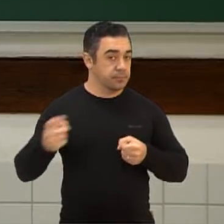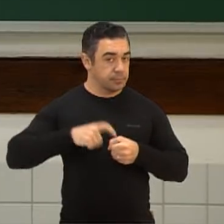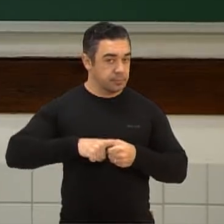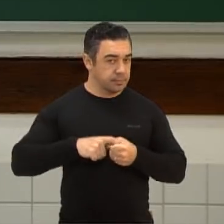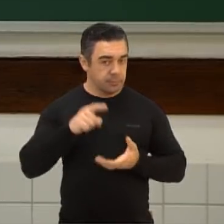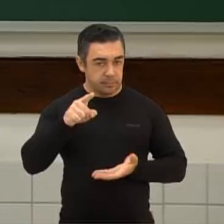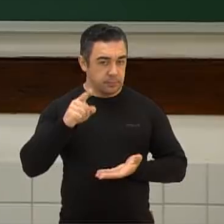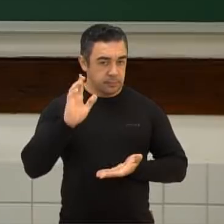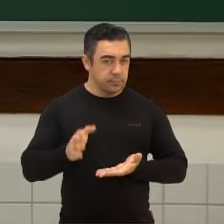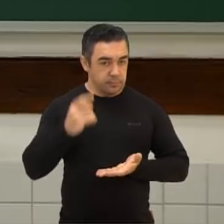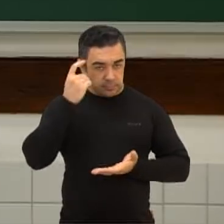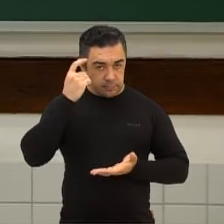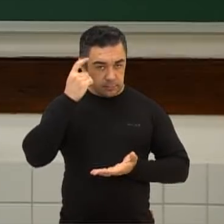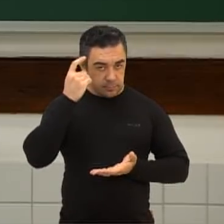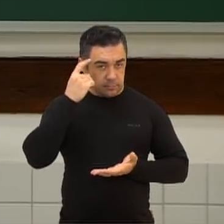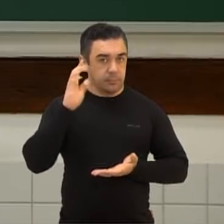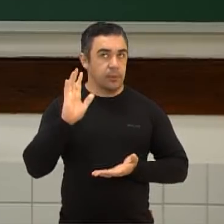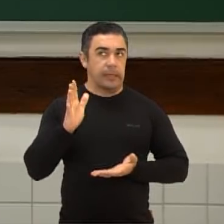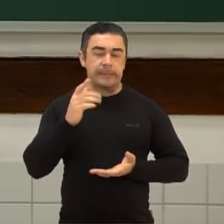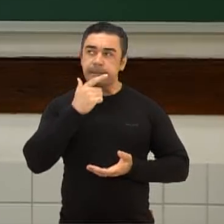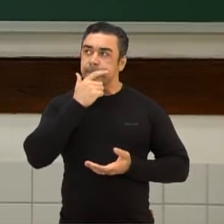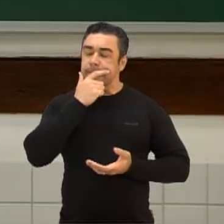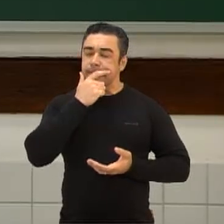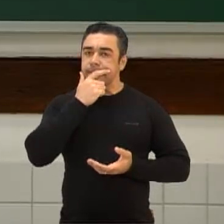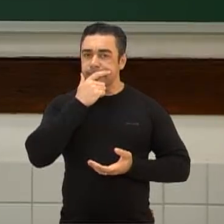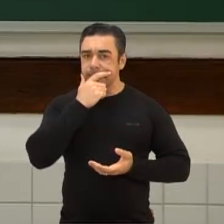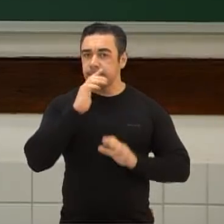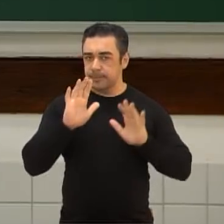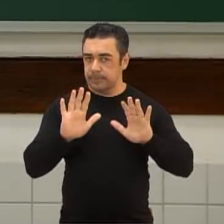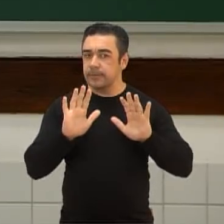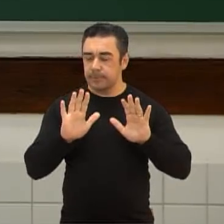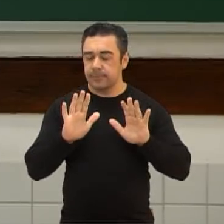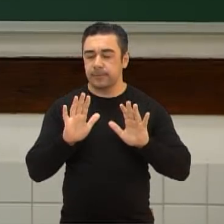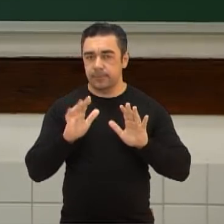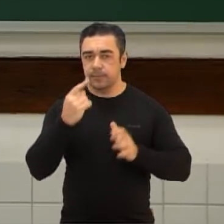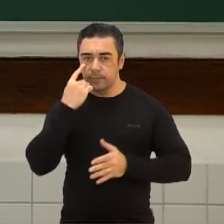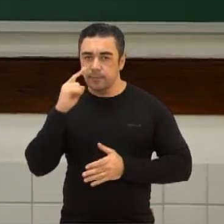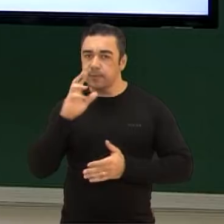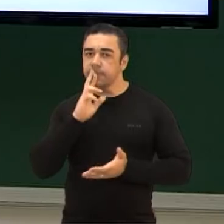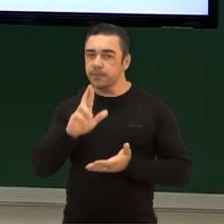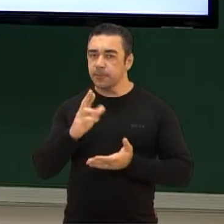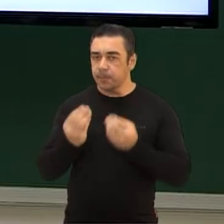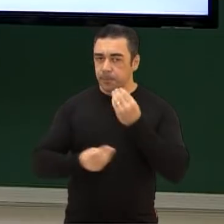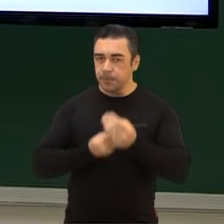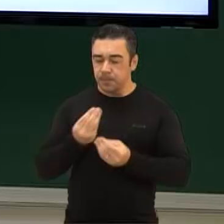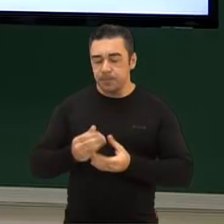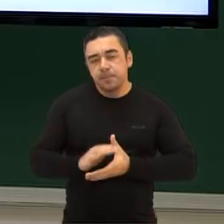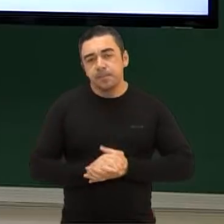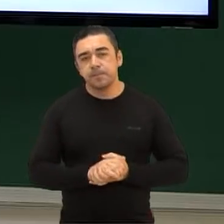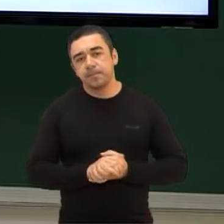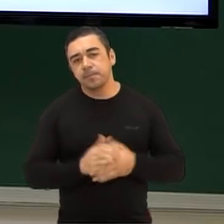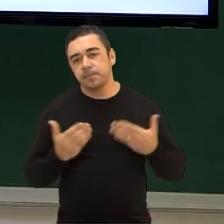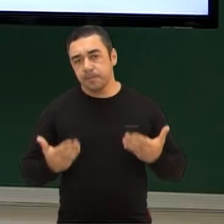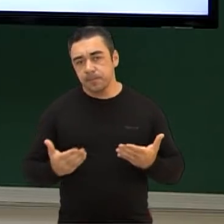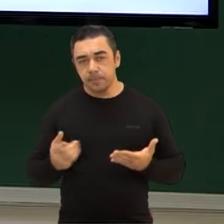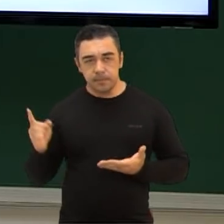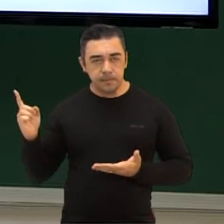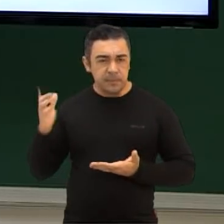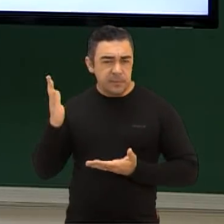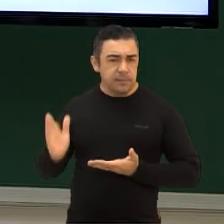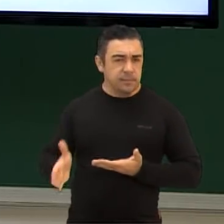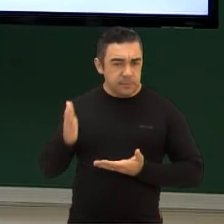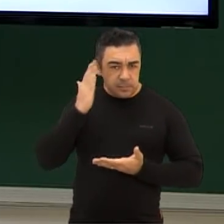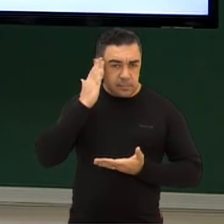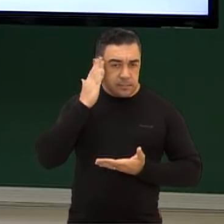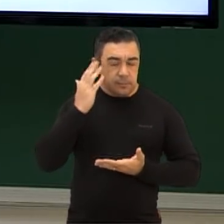Voltamos, pensaram? Essa deu um nozinho, né? Mas vamos lá para a nossa resolução. Então, eu quero saber